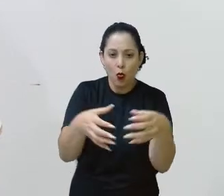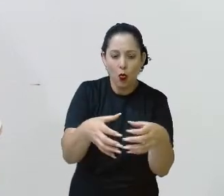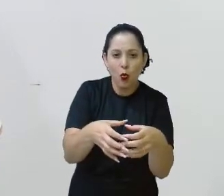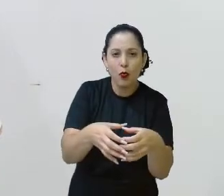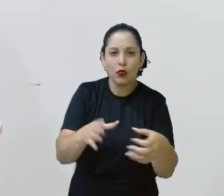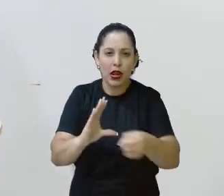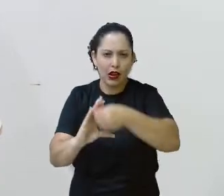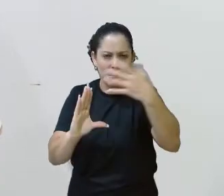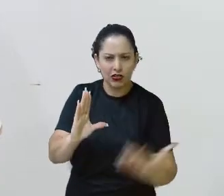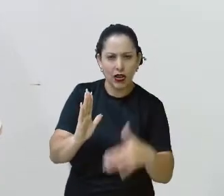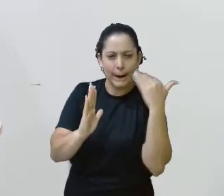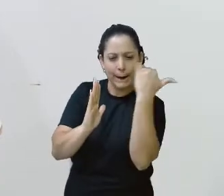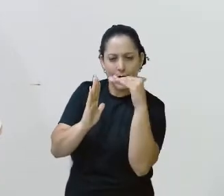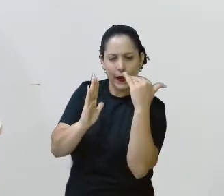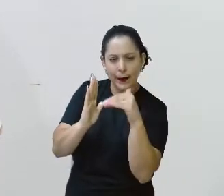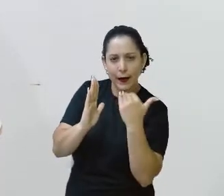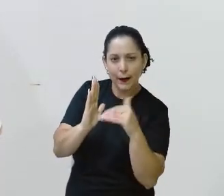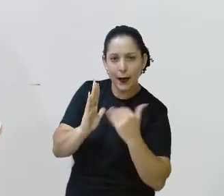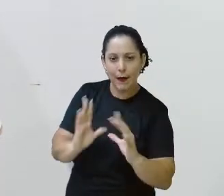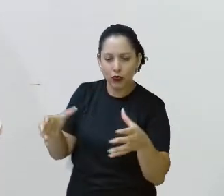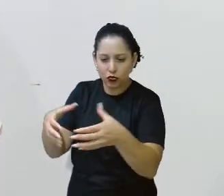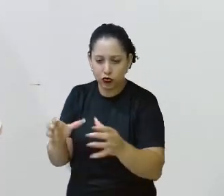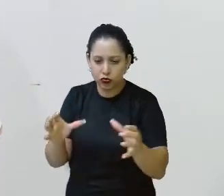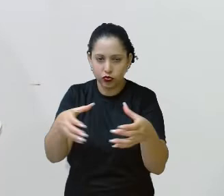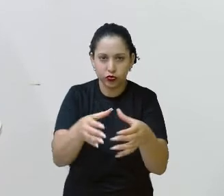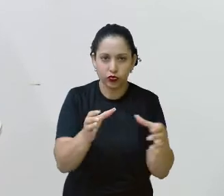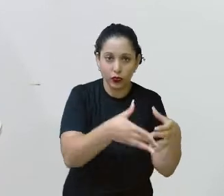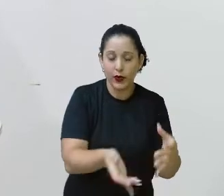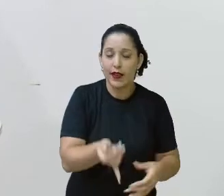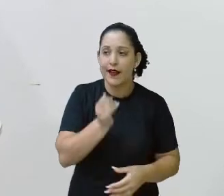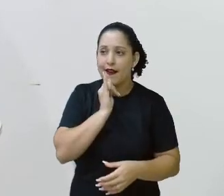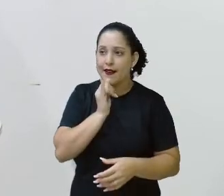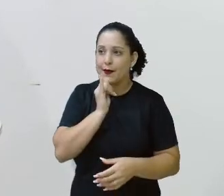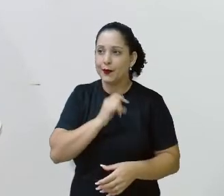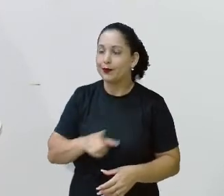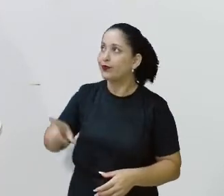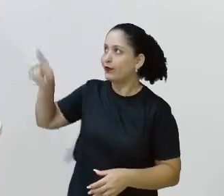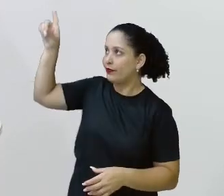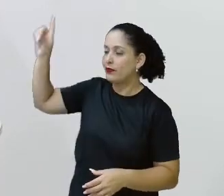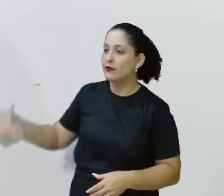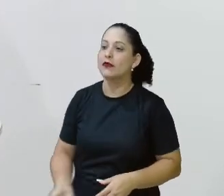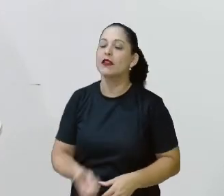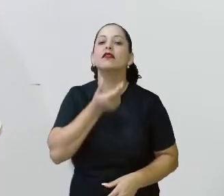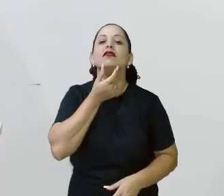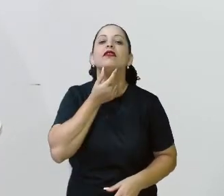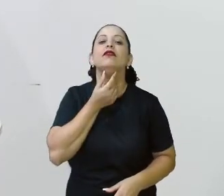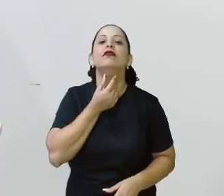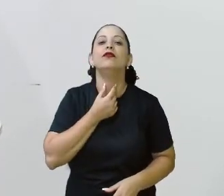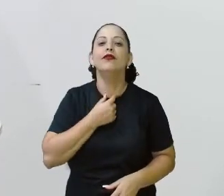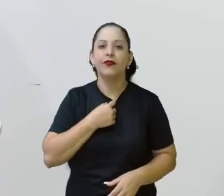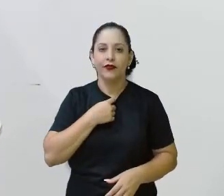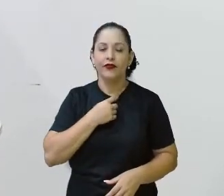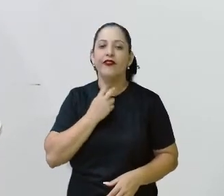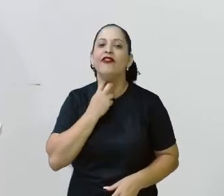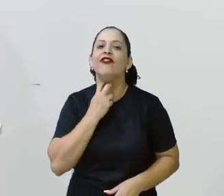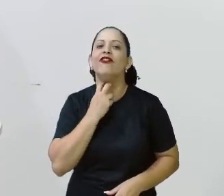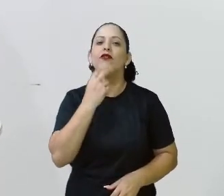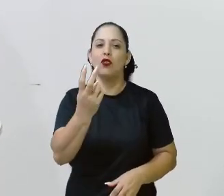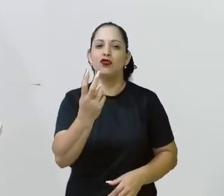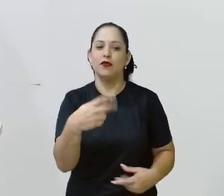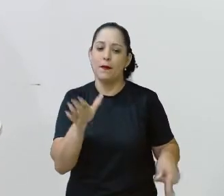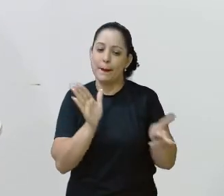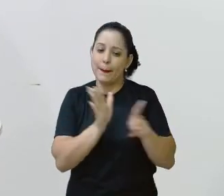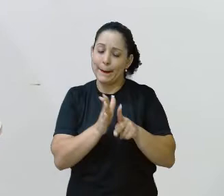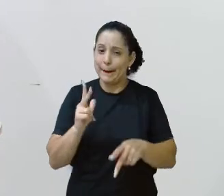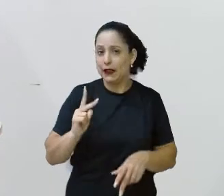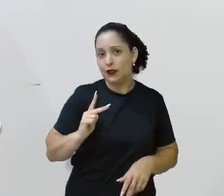Não é isso em relação ao timbre? Porque nesse tubo daí da nossa fonação, ela é específica de cada